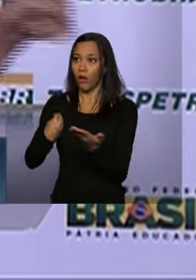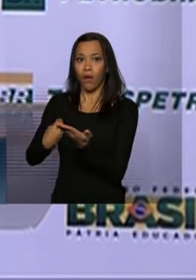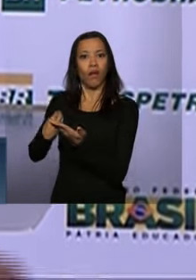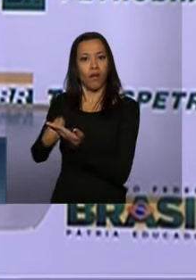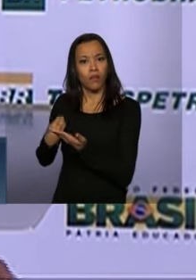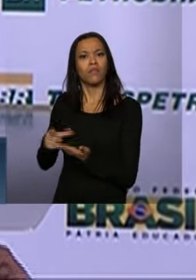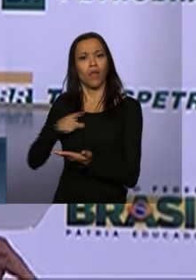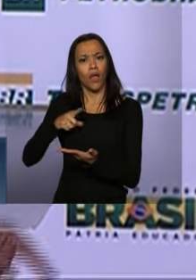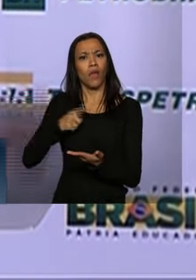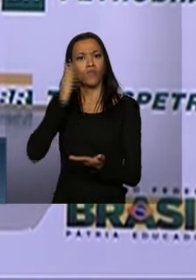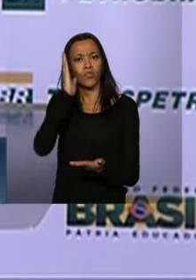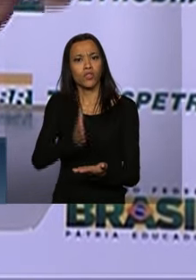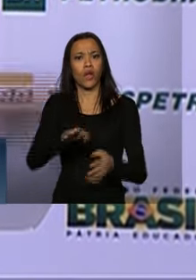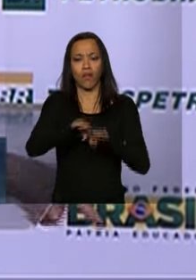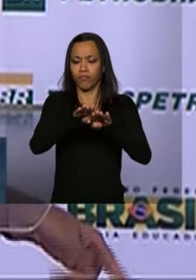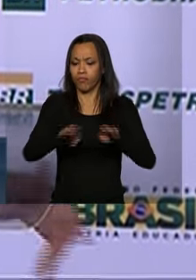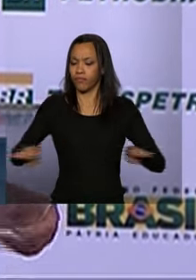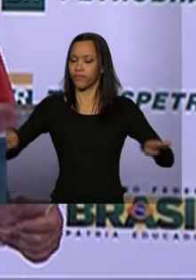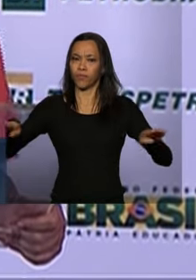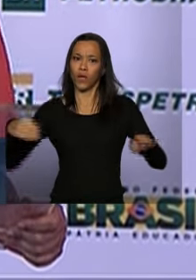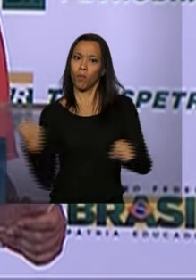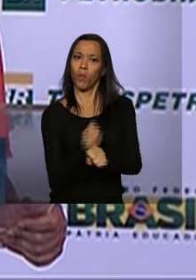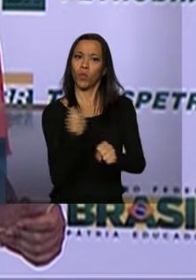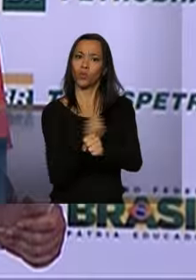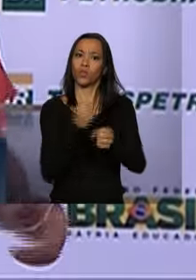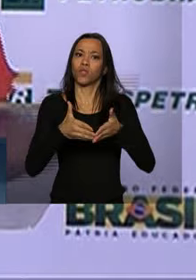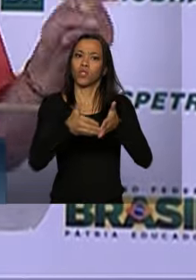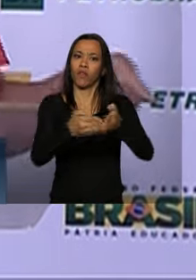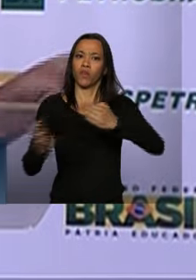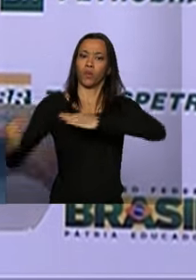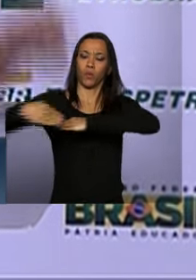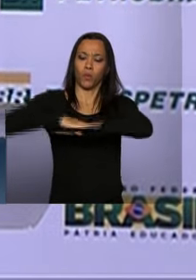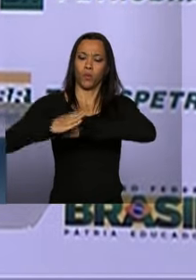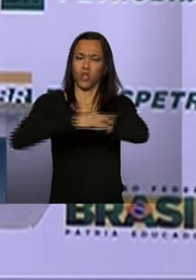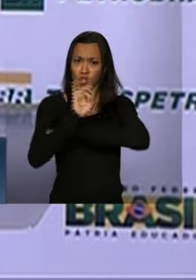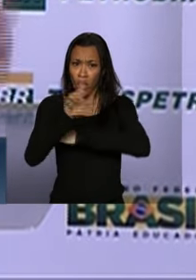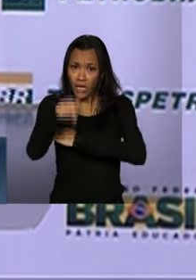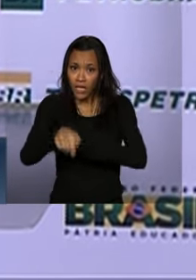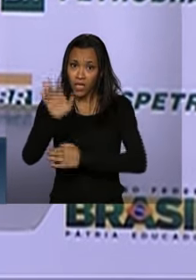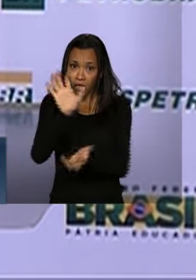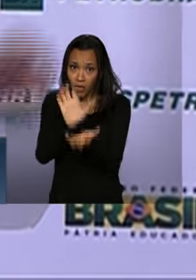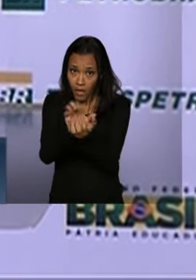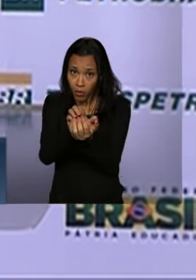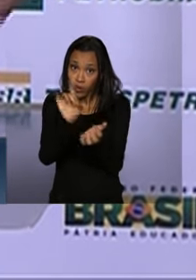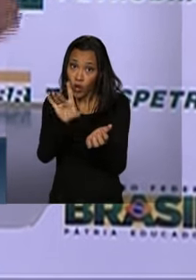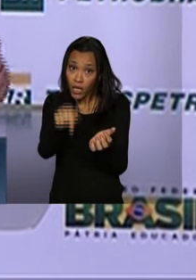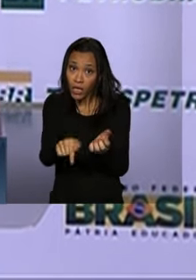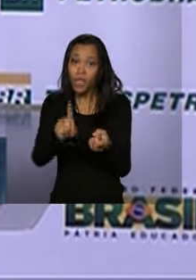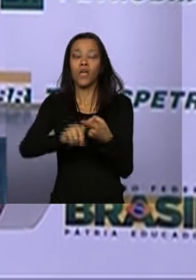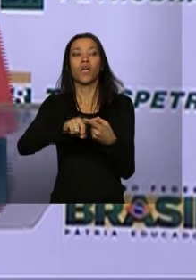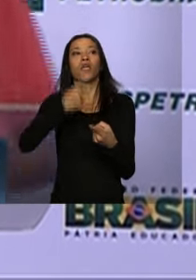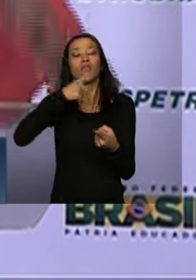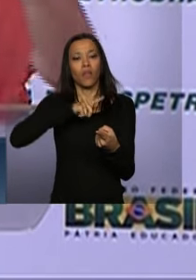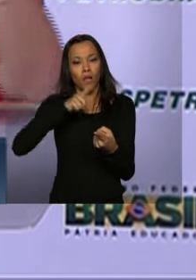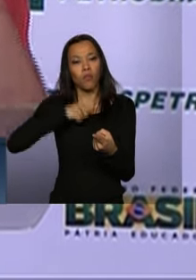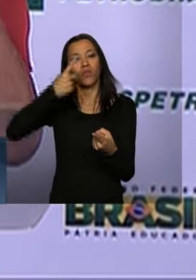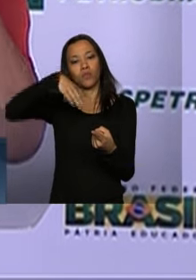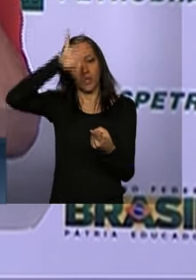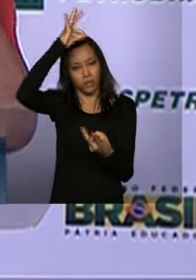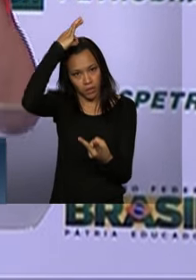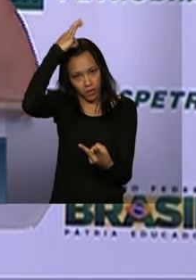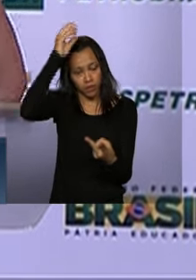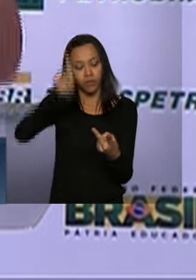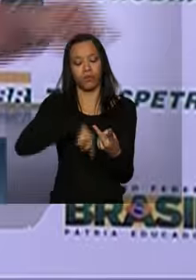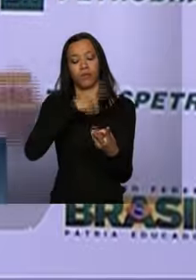temos estaleiros, não só aqui em Pernambuco. Nós temos estaleiro aqui em Pernambuco, no Espírito Santo,